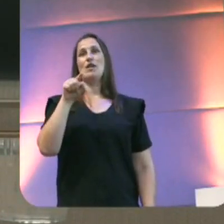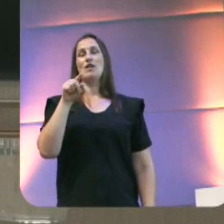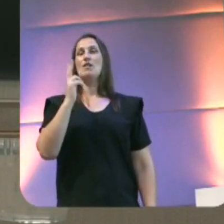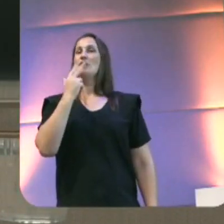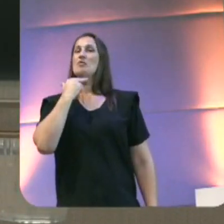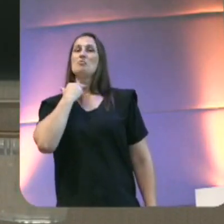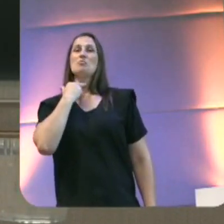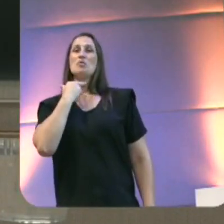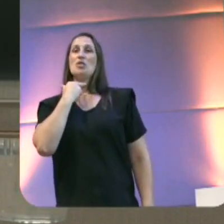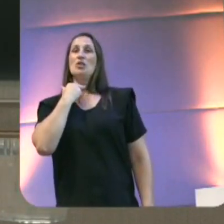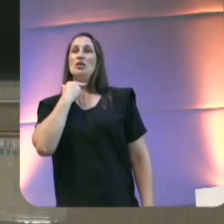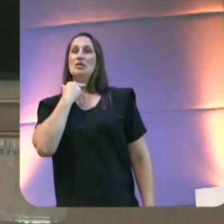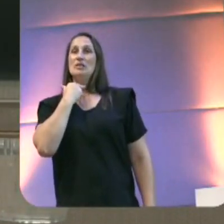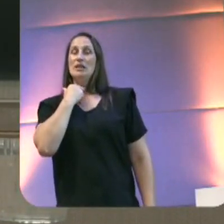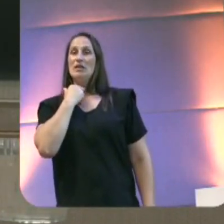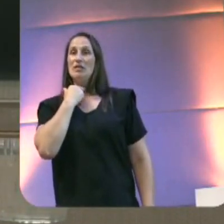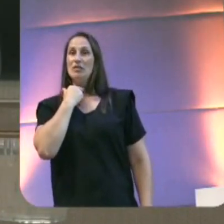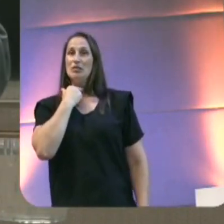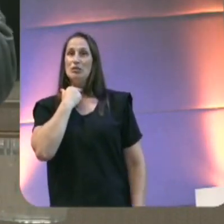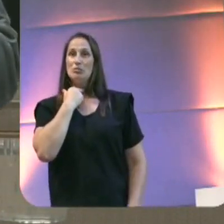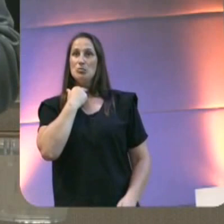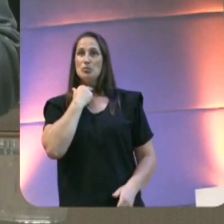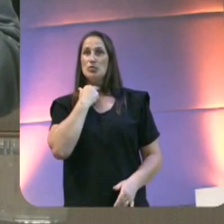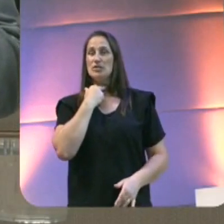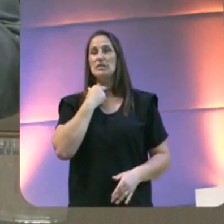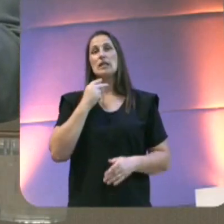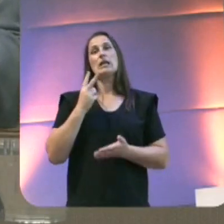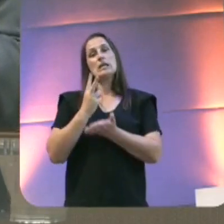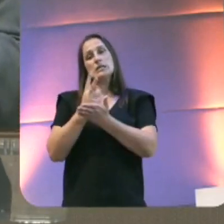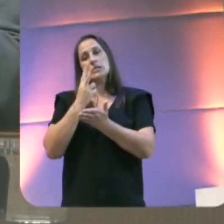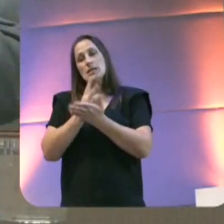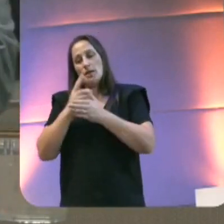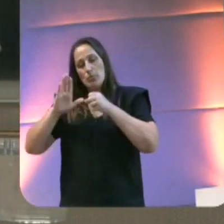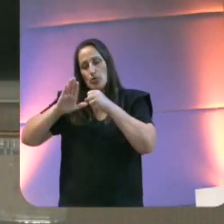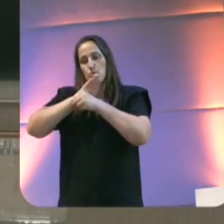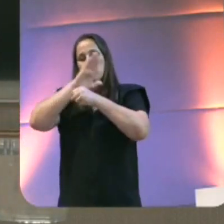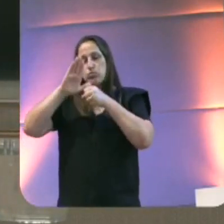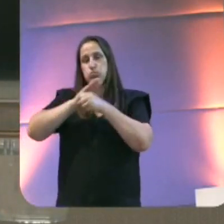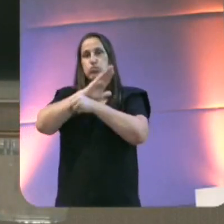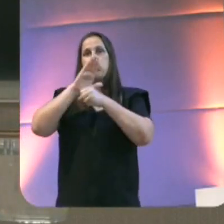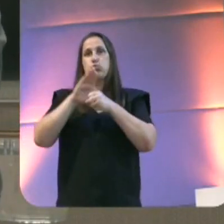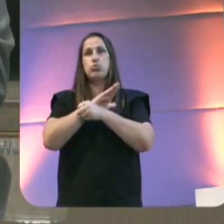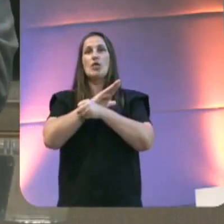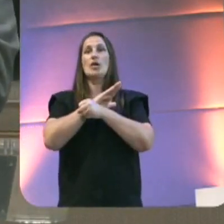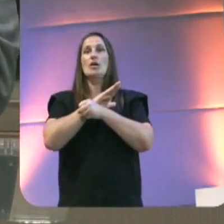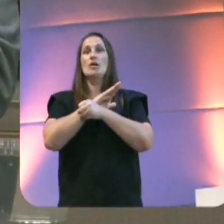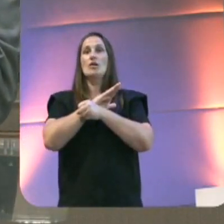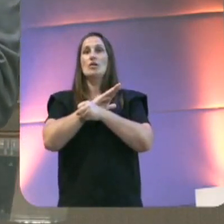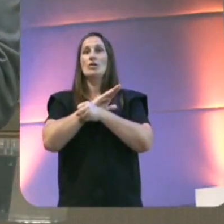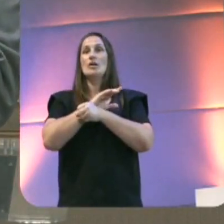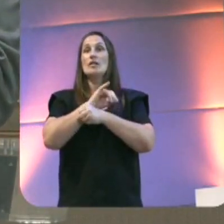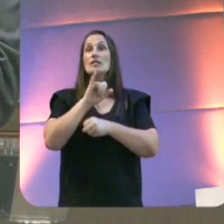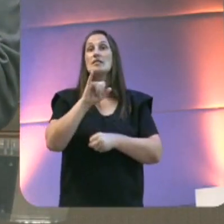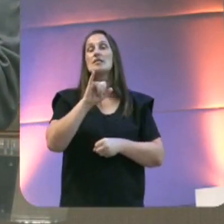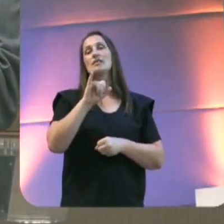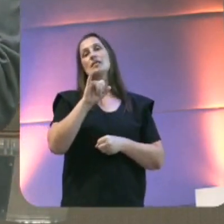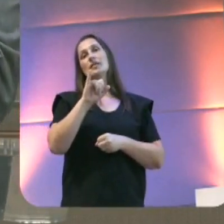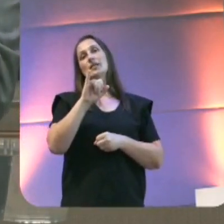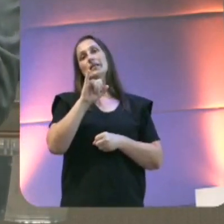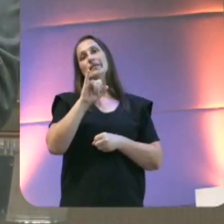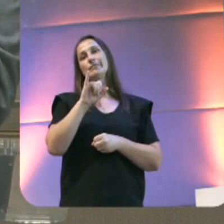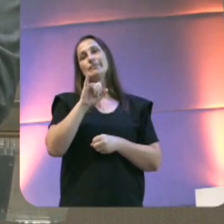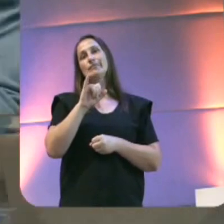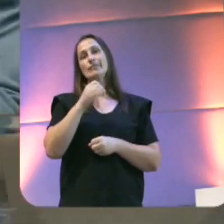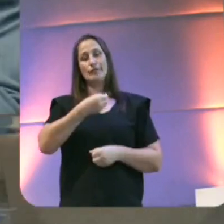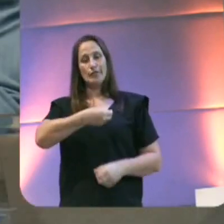cheio, ou com um reservatório quase cheio, se a gente decidir viver de uma maneira que